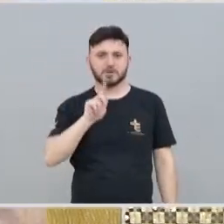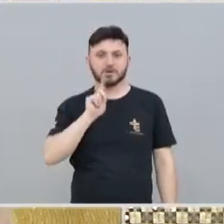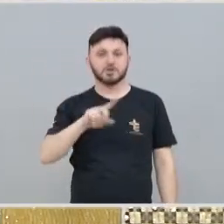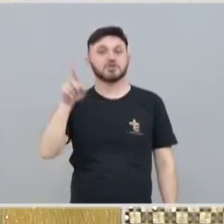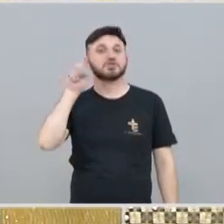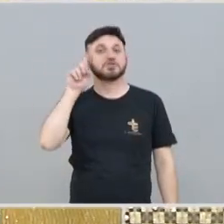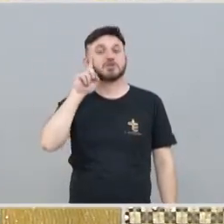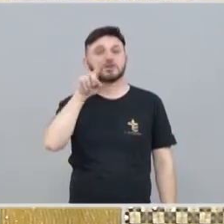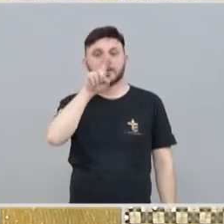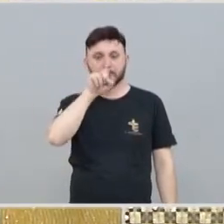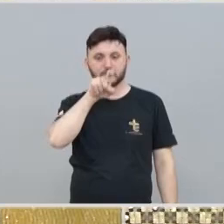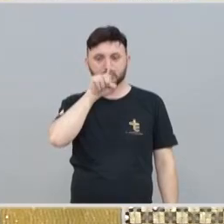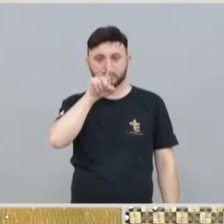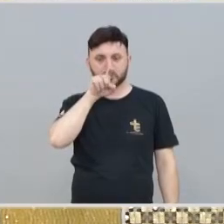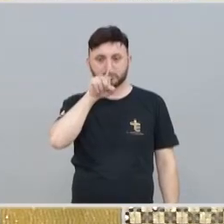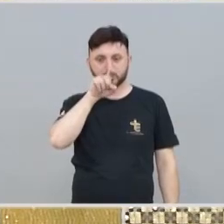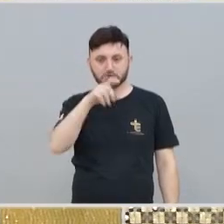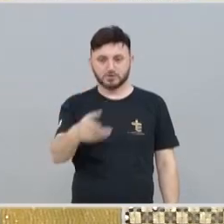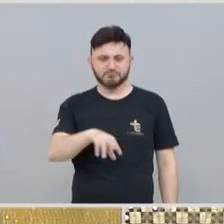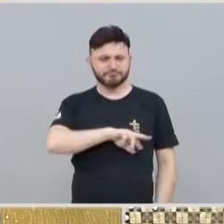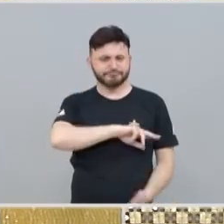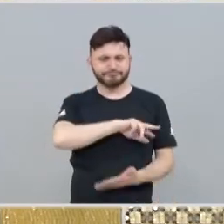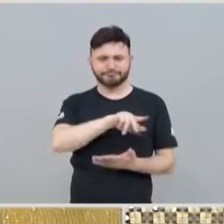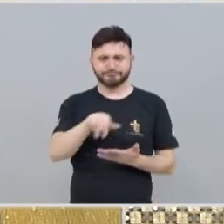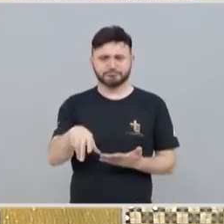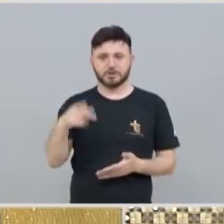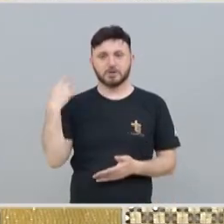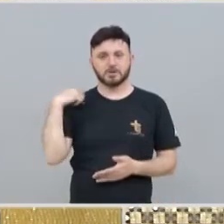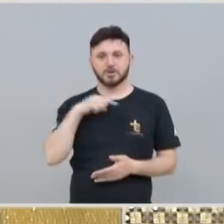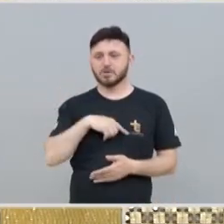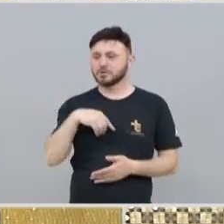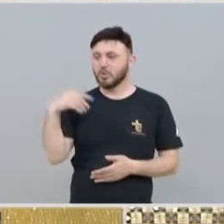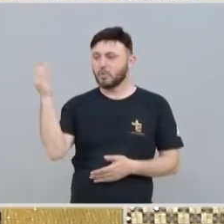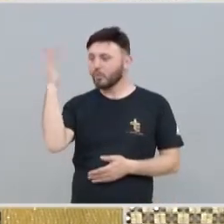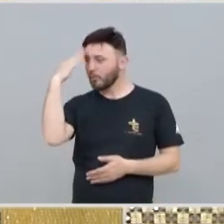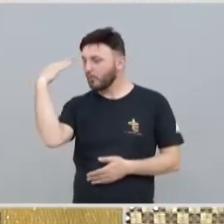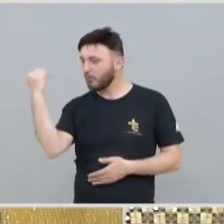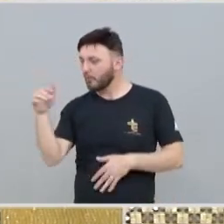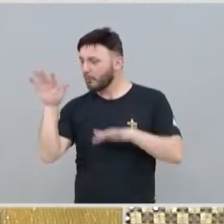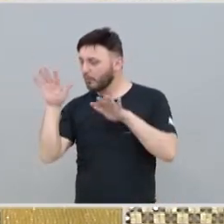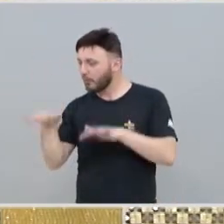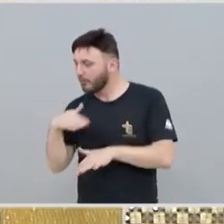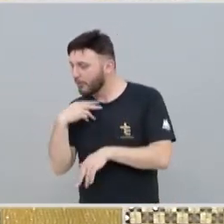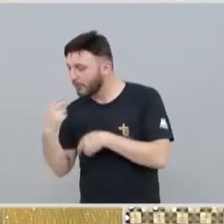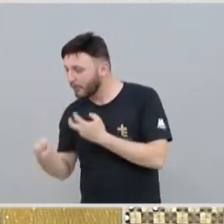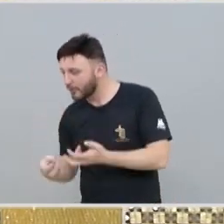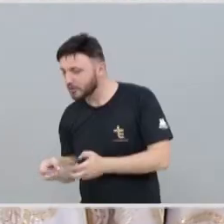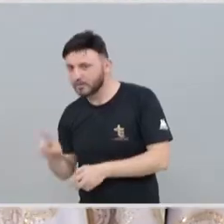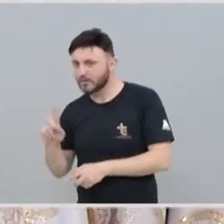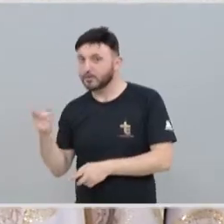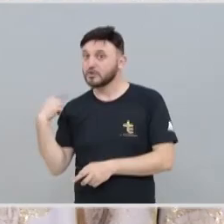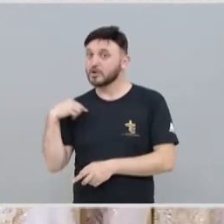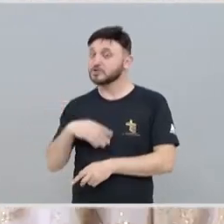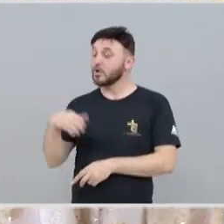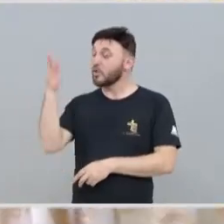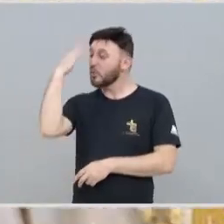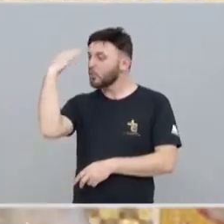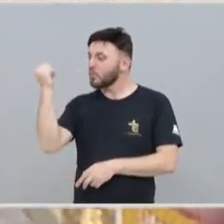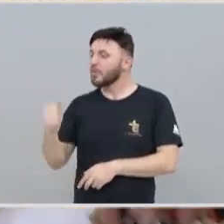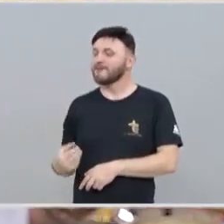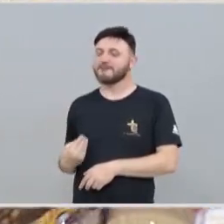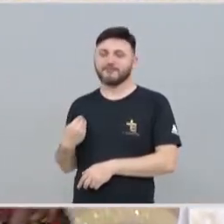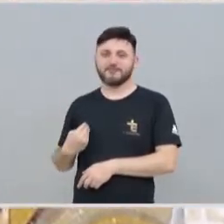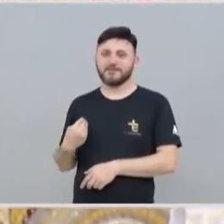bruxas mas meus irmãos nós não culpamos os mortos nós culpamos a vida e se